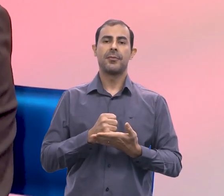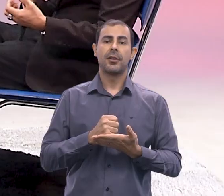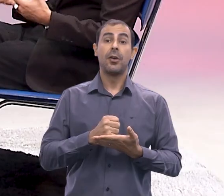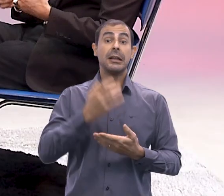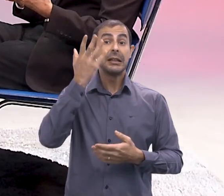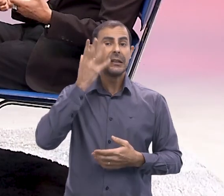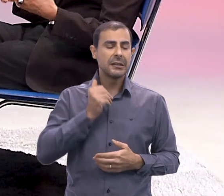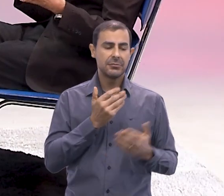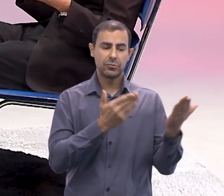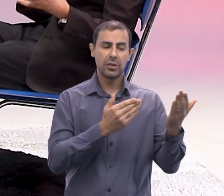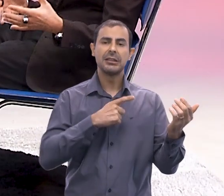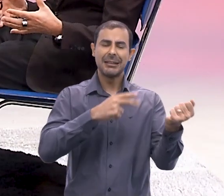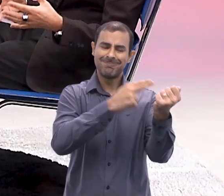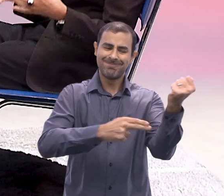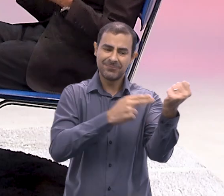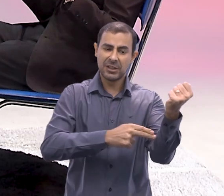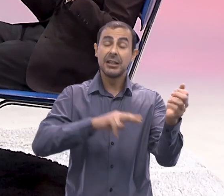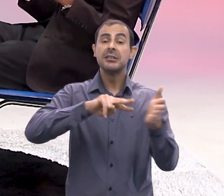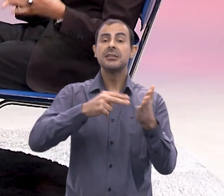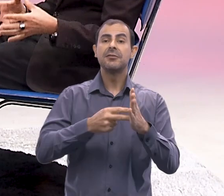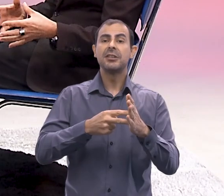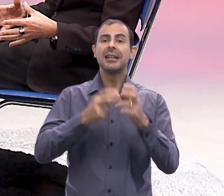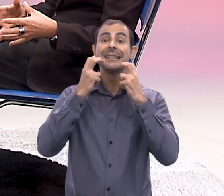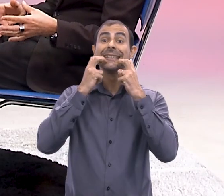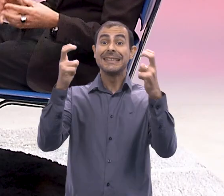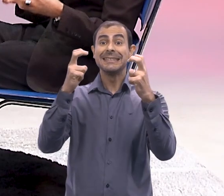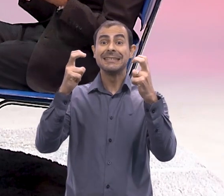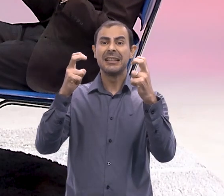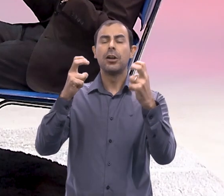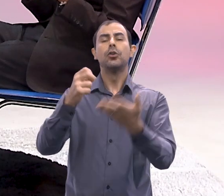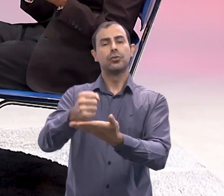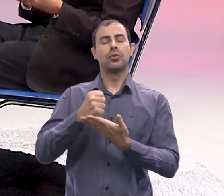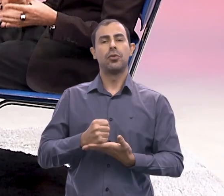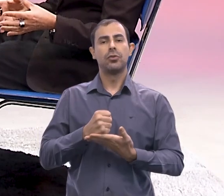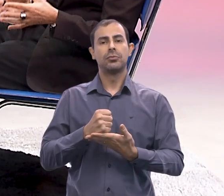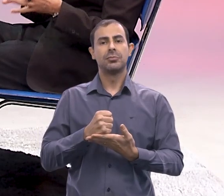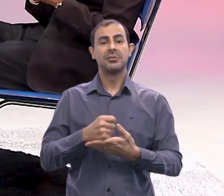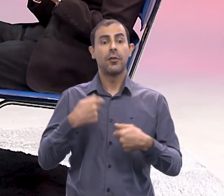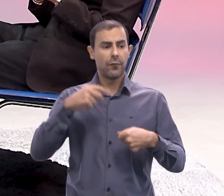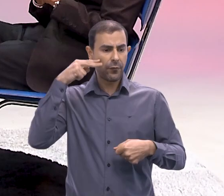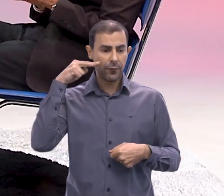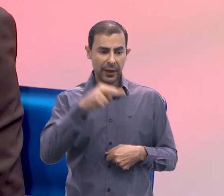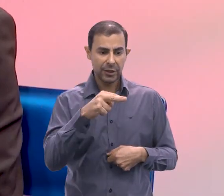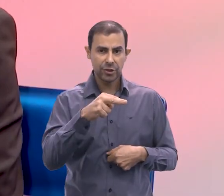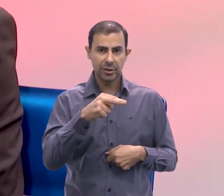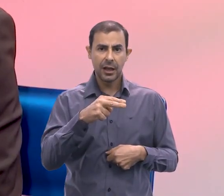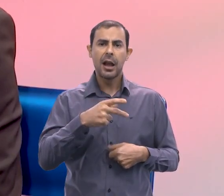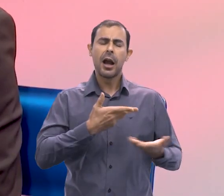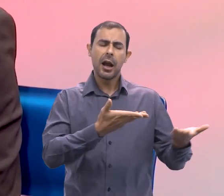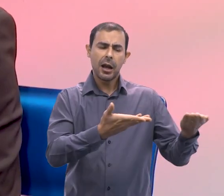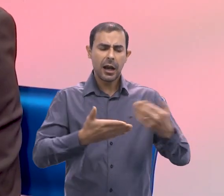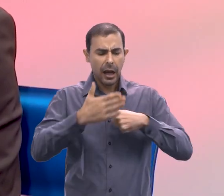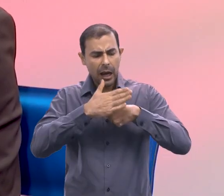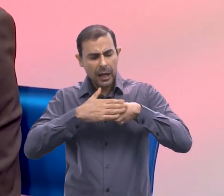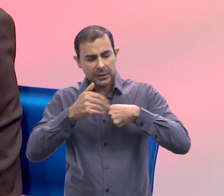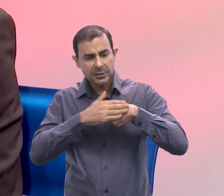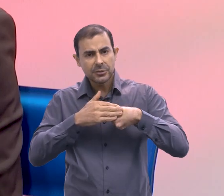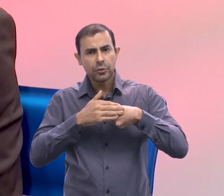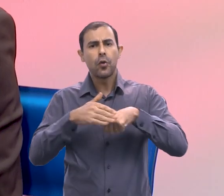se mutila, na verdade ela está pedindo socorro. Ouça com carinho, com afeto e acolha esse